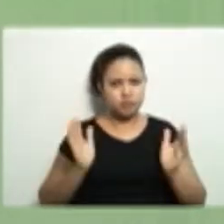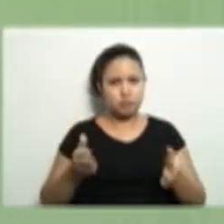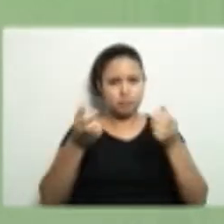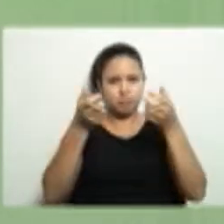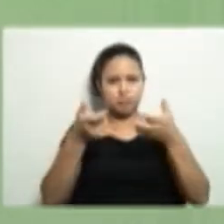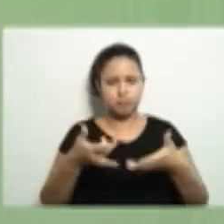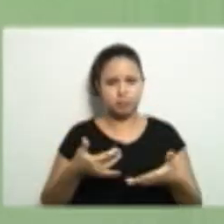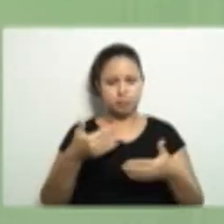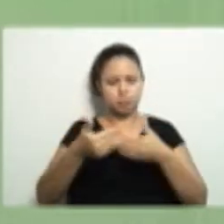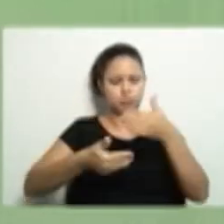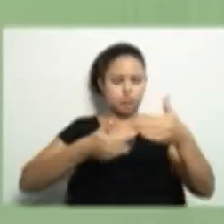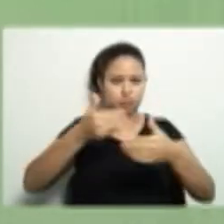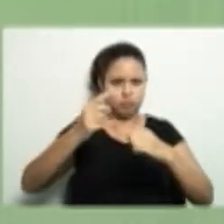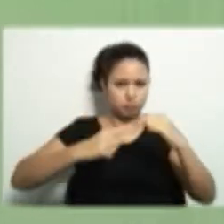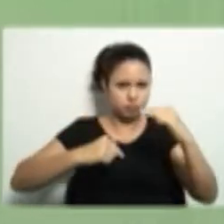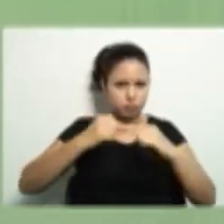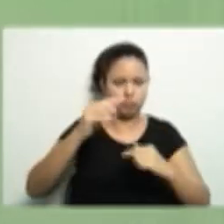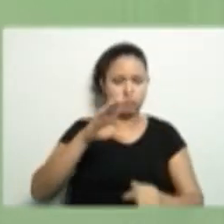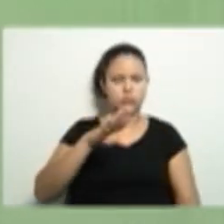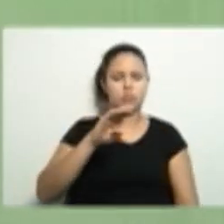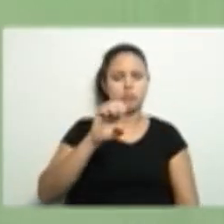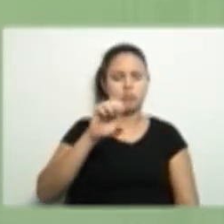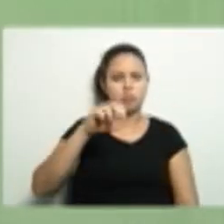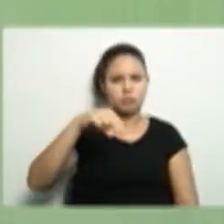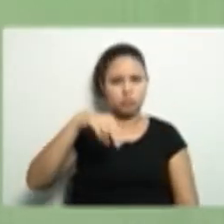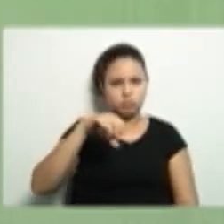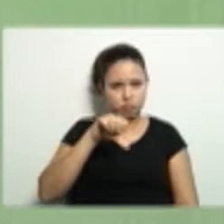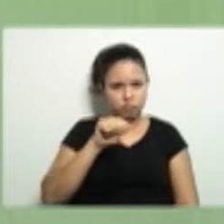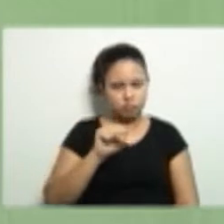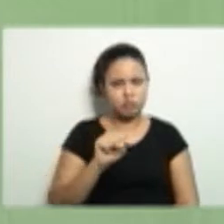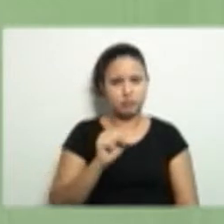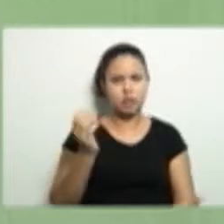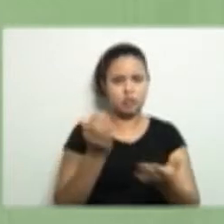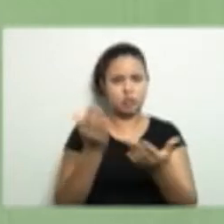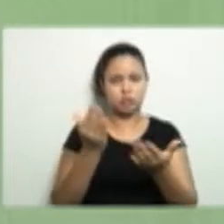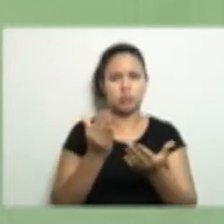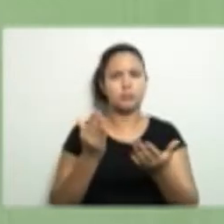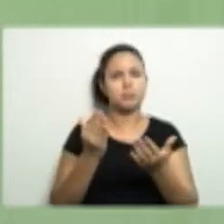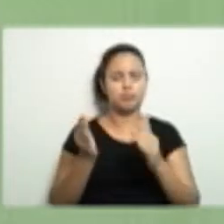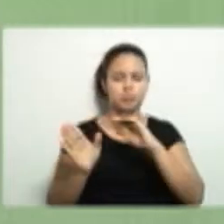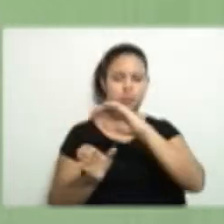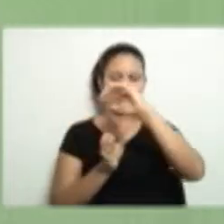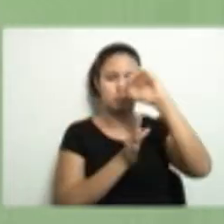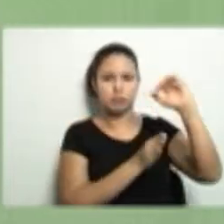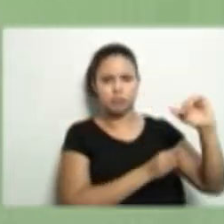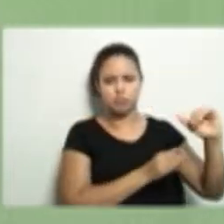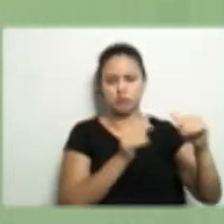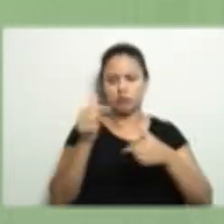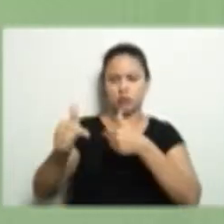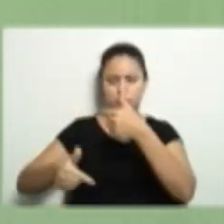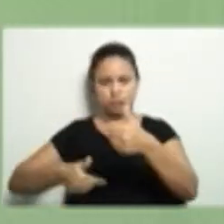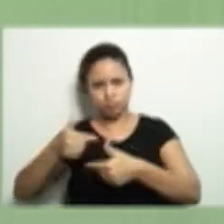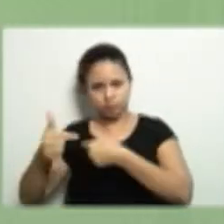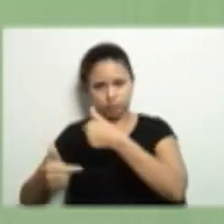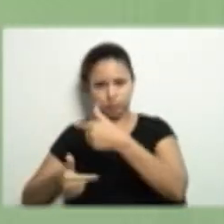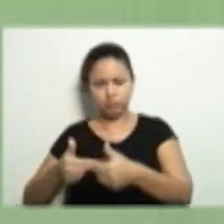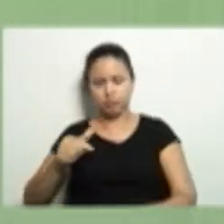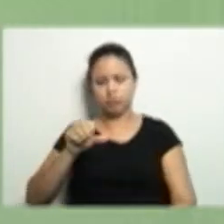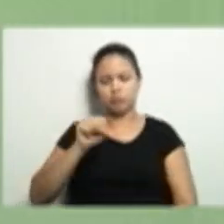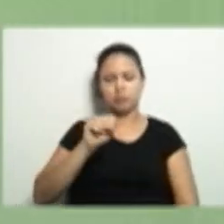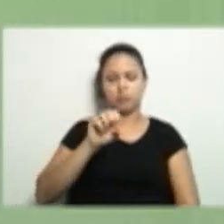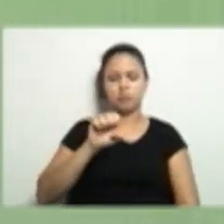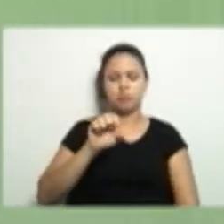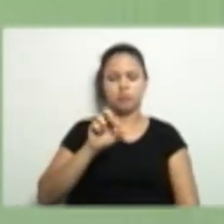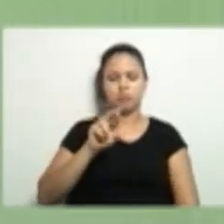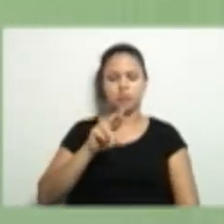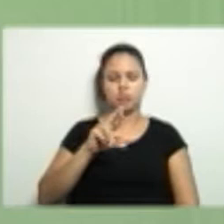bens, vamos classificar os processos produtivos de serviços. Os serviços, eles são classificados em 3 grandes